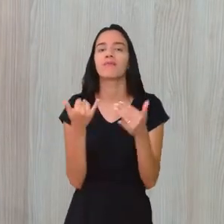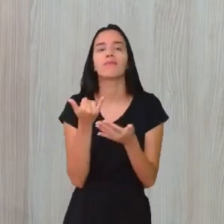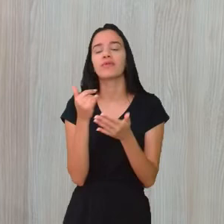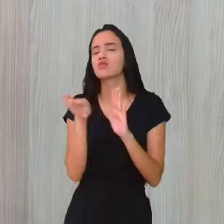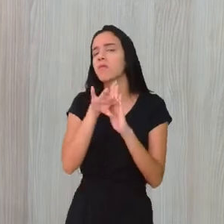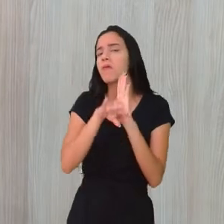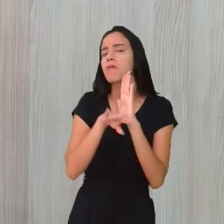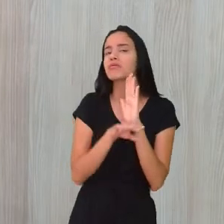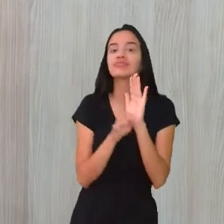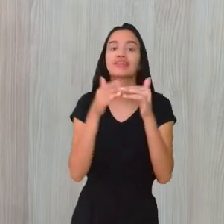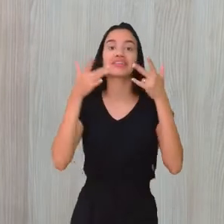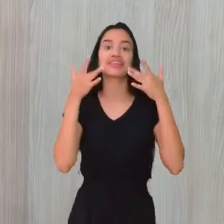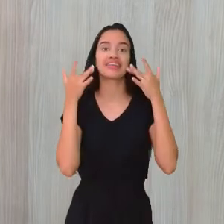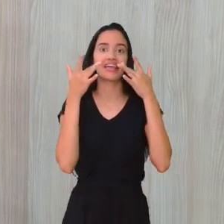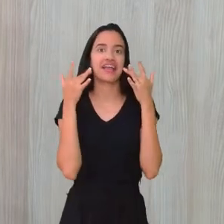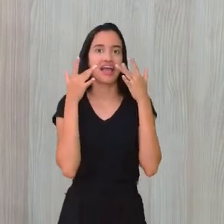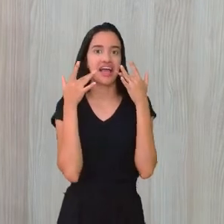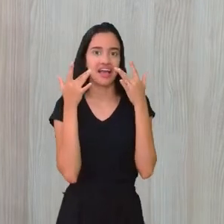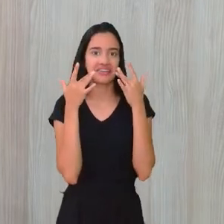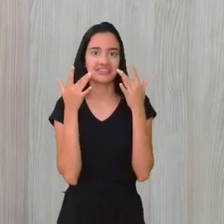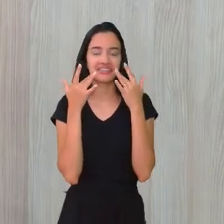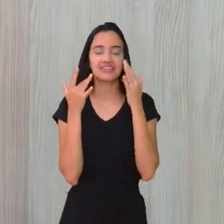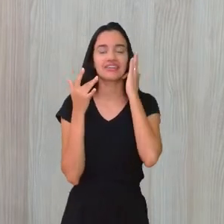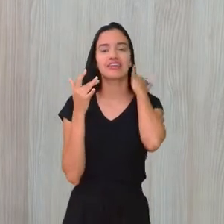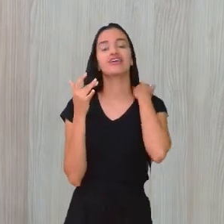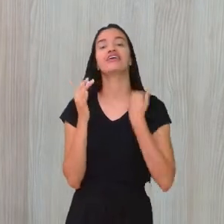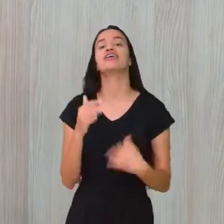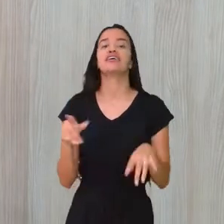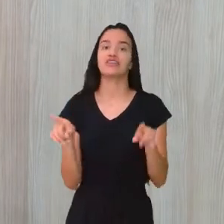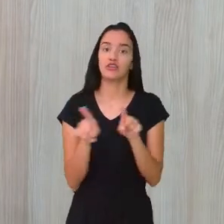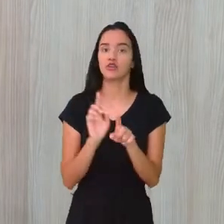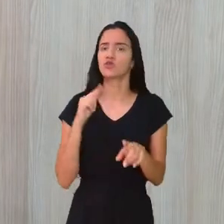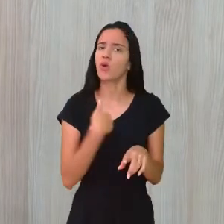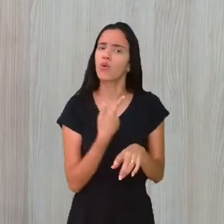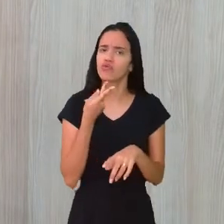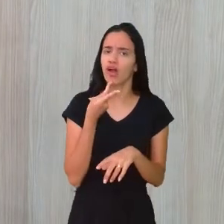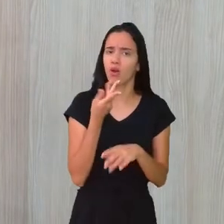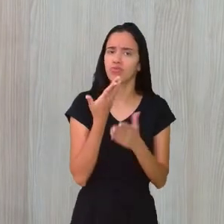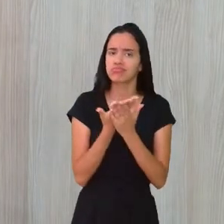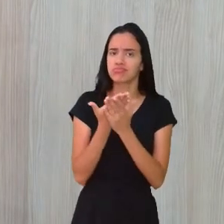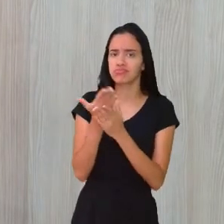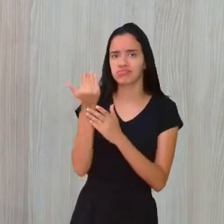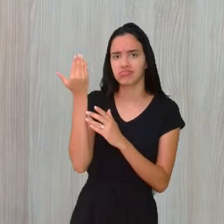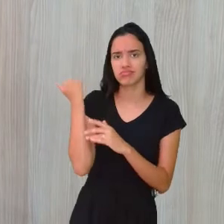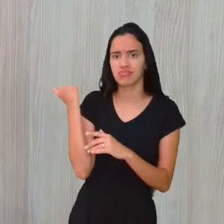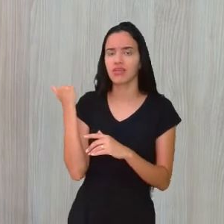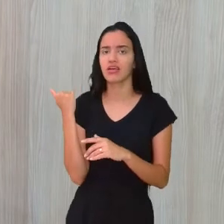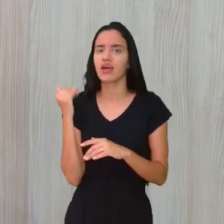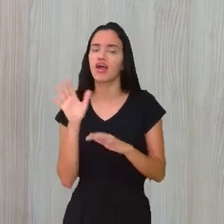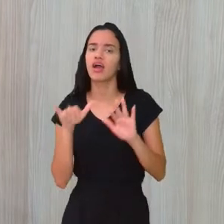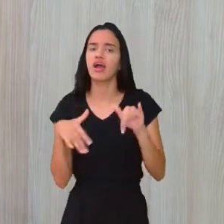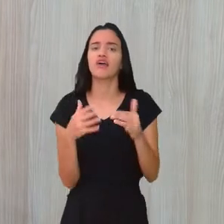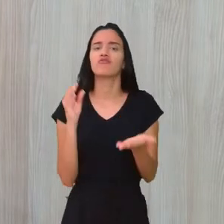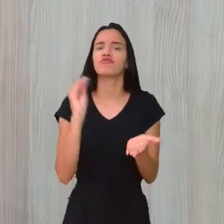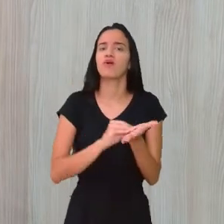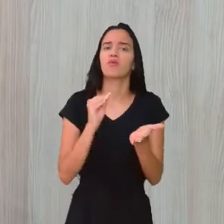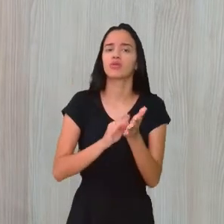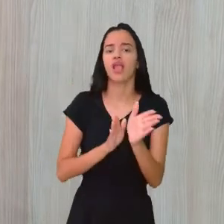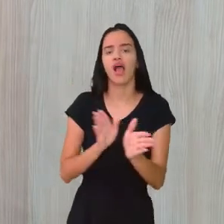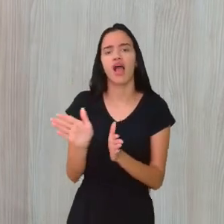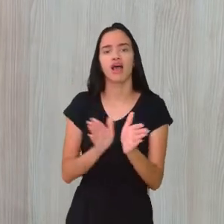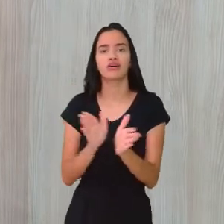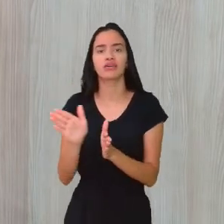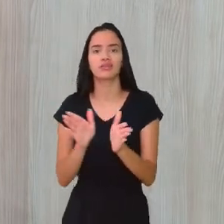não sei vocês, mas eu particularmente sou uma fã de teatro. E a gente até falou isso na aula anterior, né? Que às vezes nos falta acesso